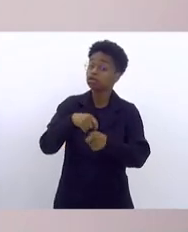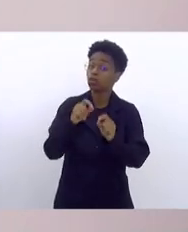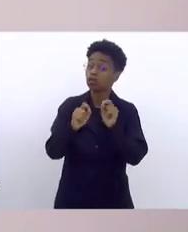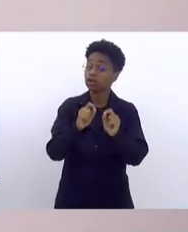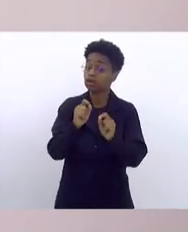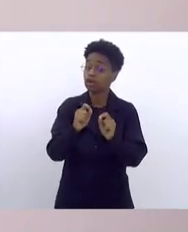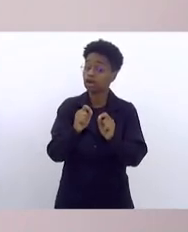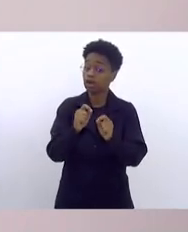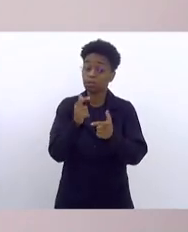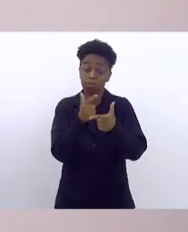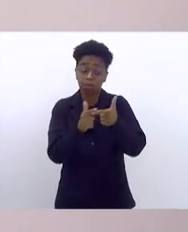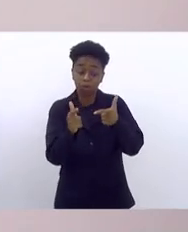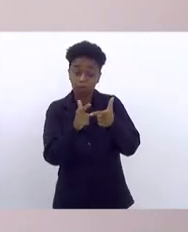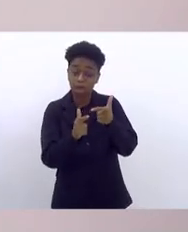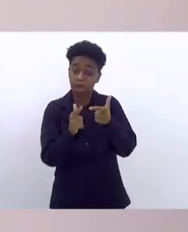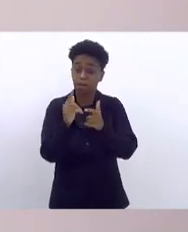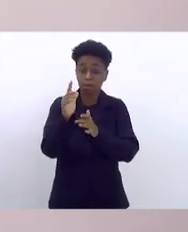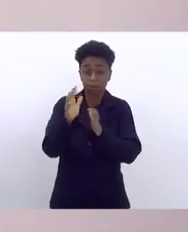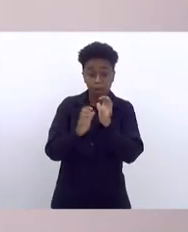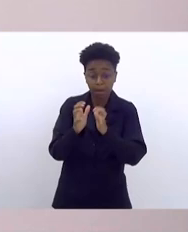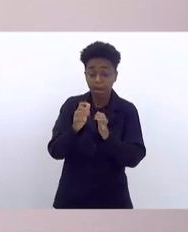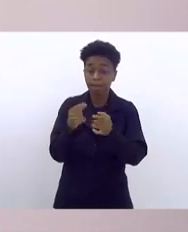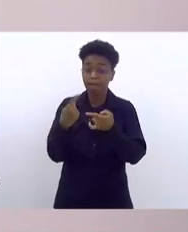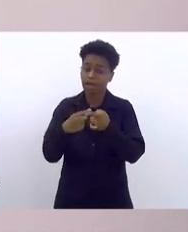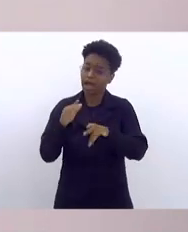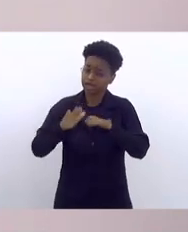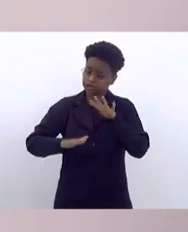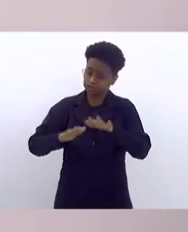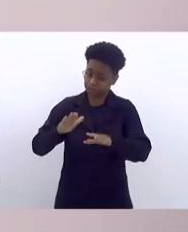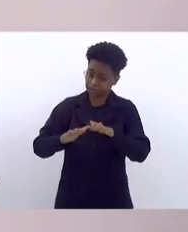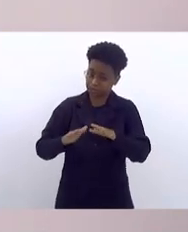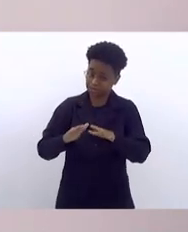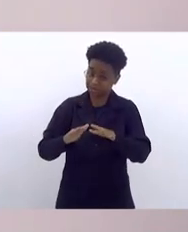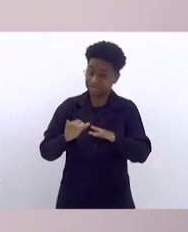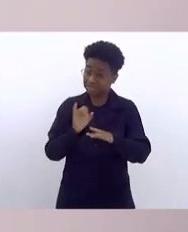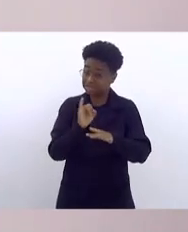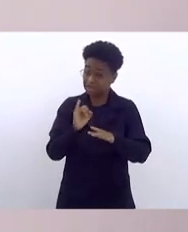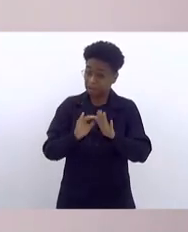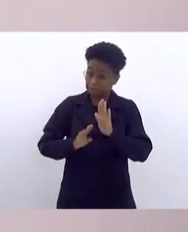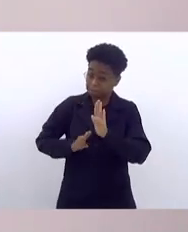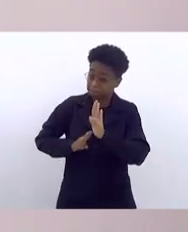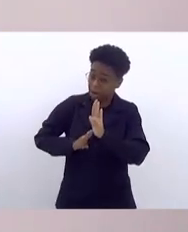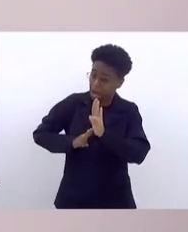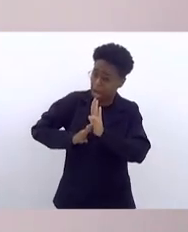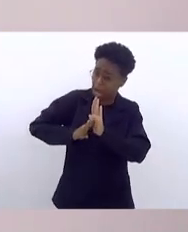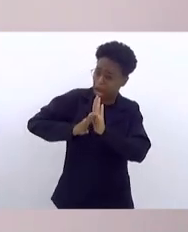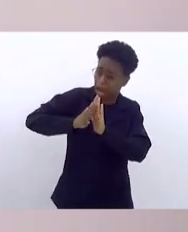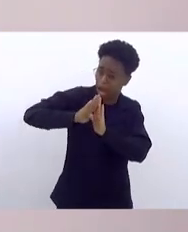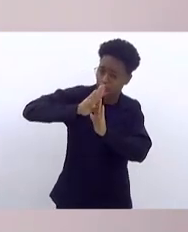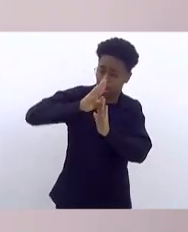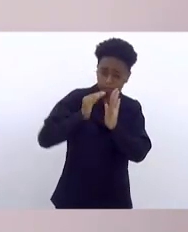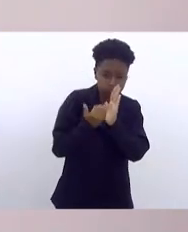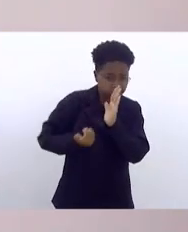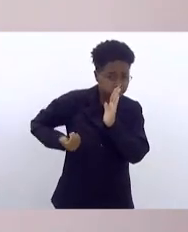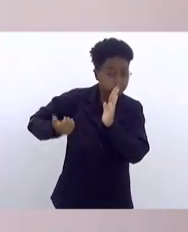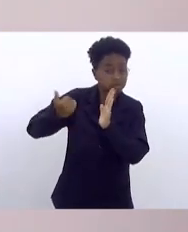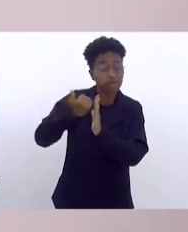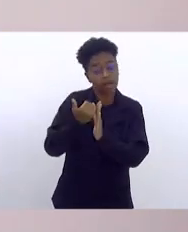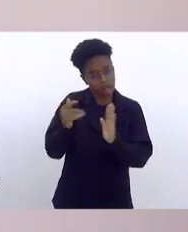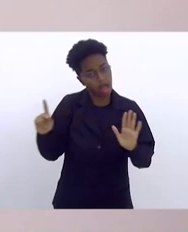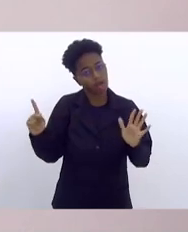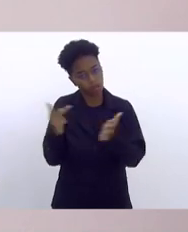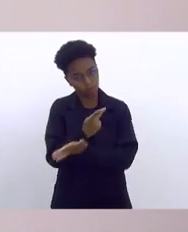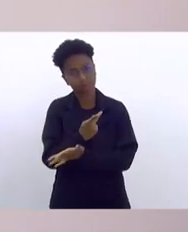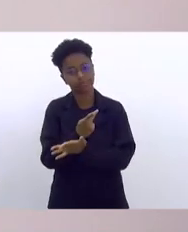os conflitos que muitas vezes por escalarem terrivelmente eclodem